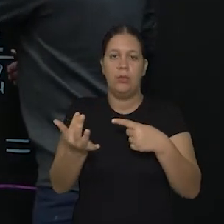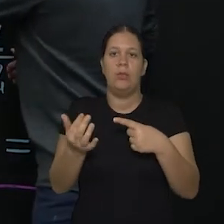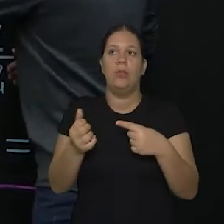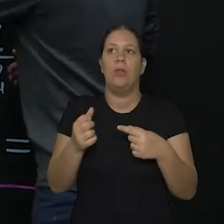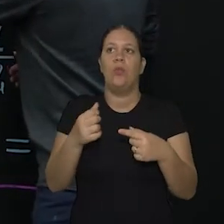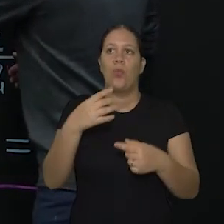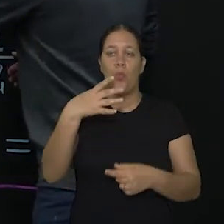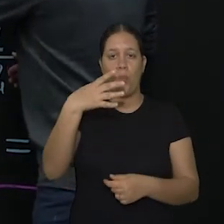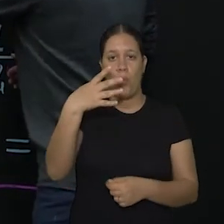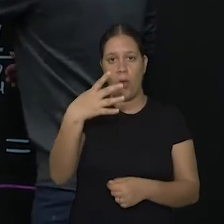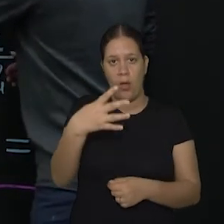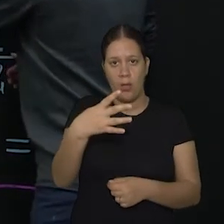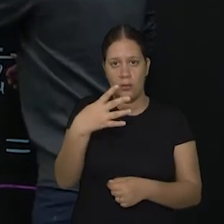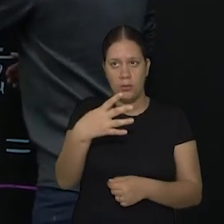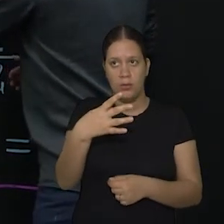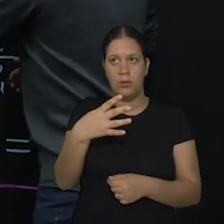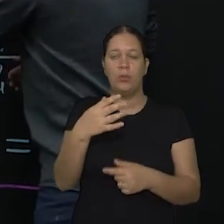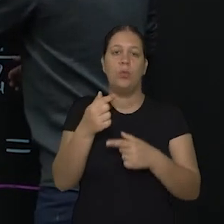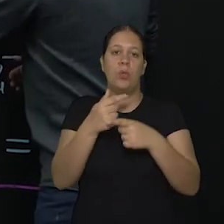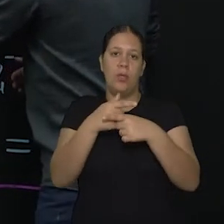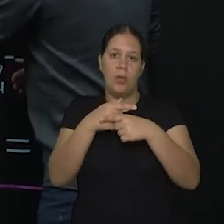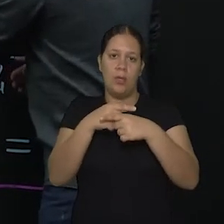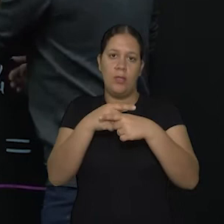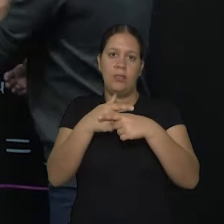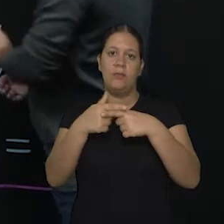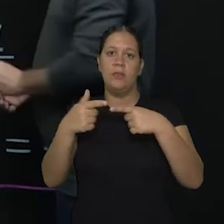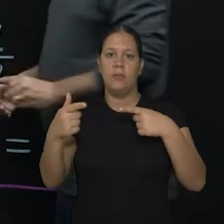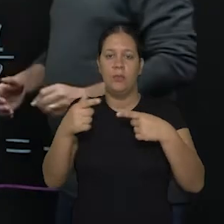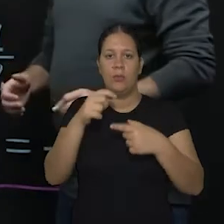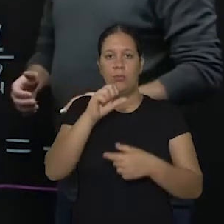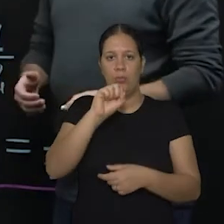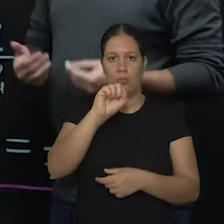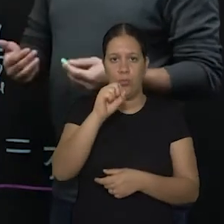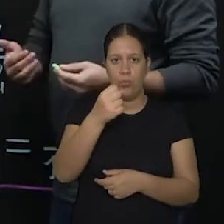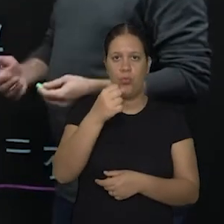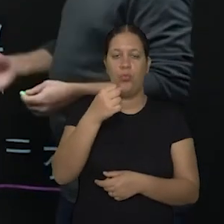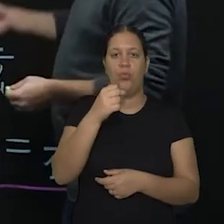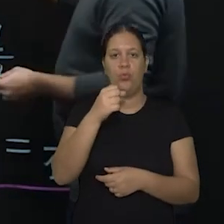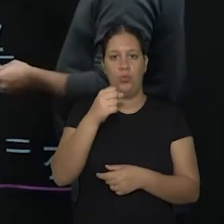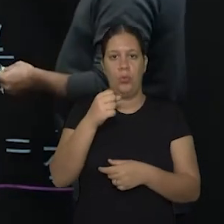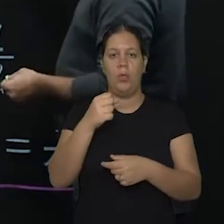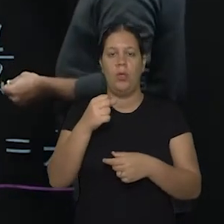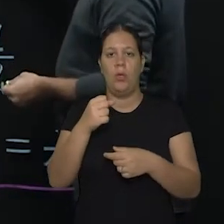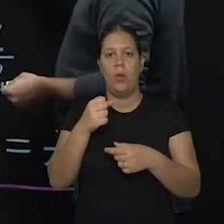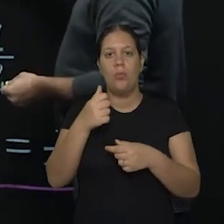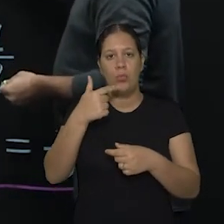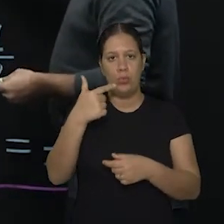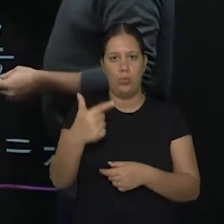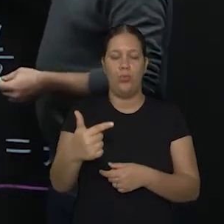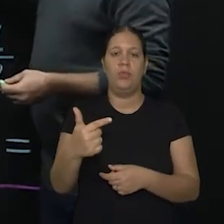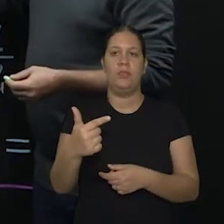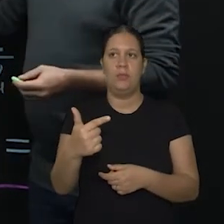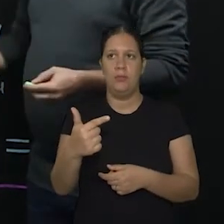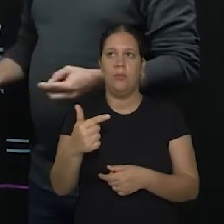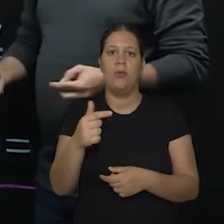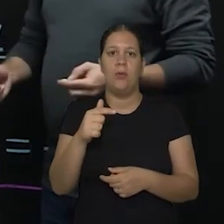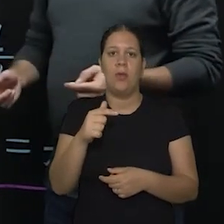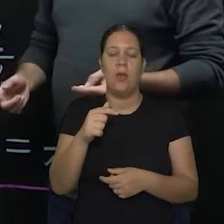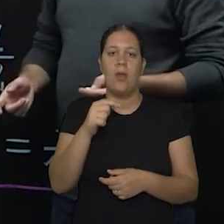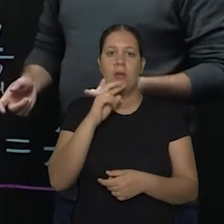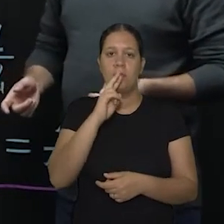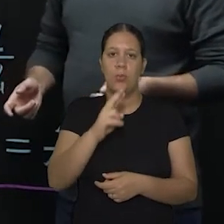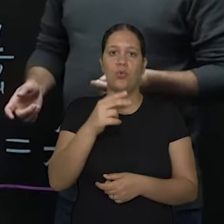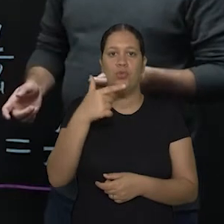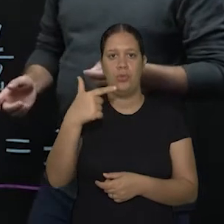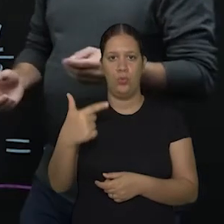eu posso dizer que o 4 é uma divisão de 8 por 2. Até porque 8 dividido por 2 é